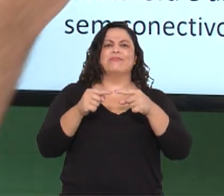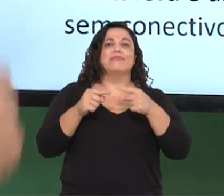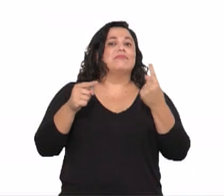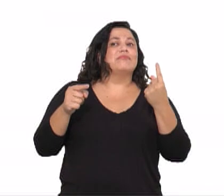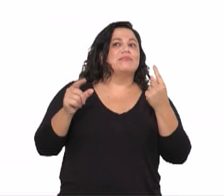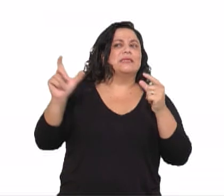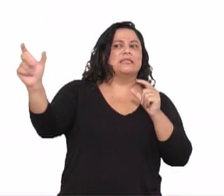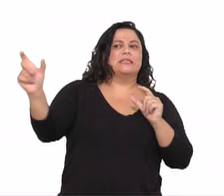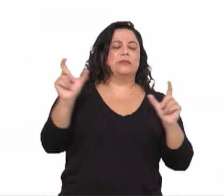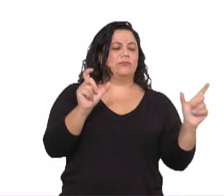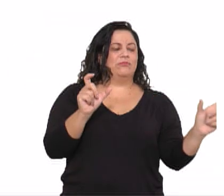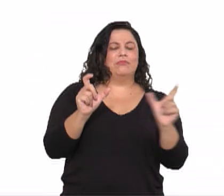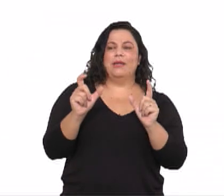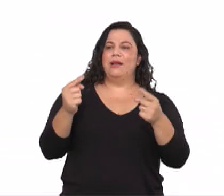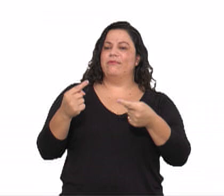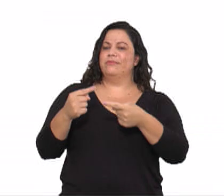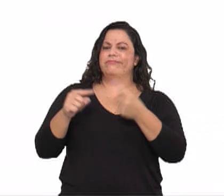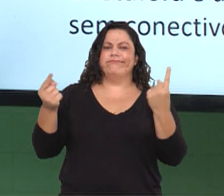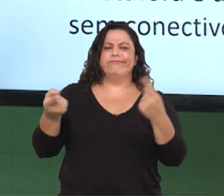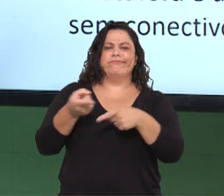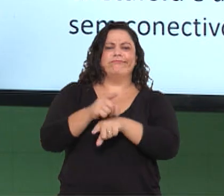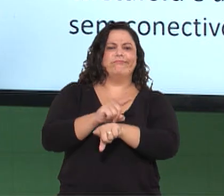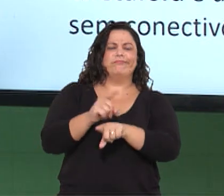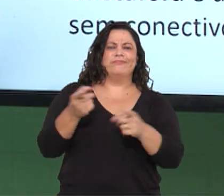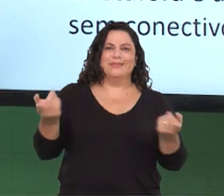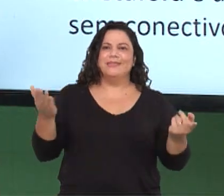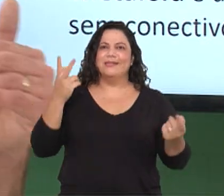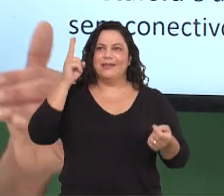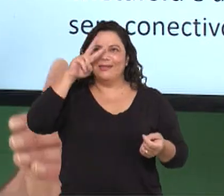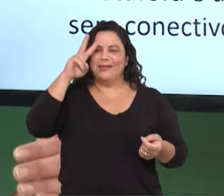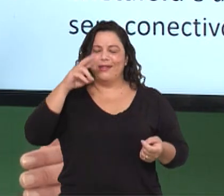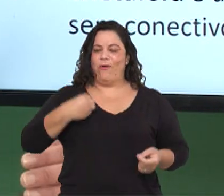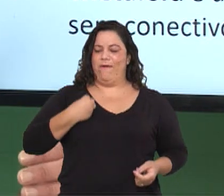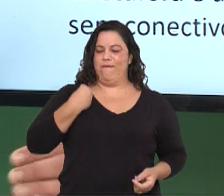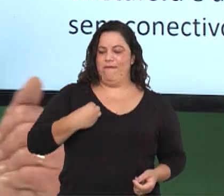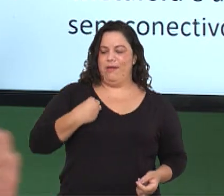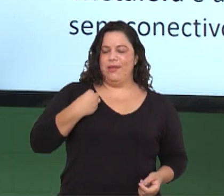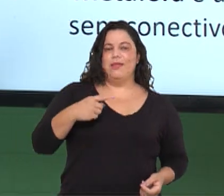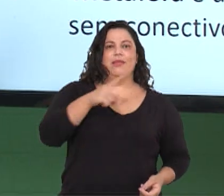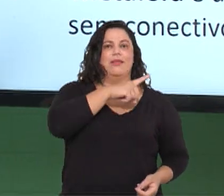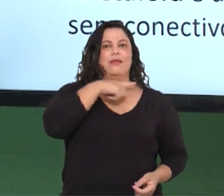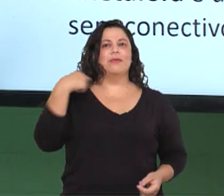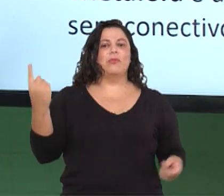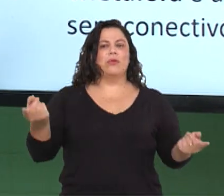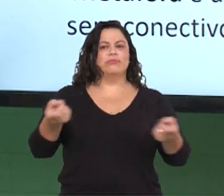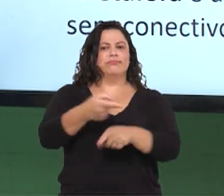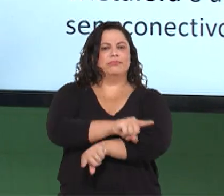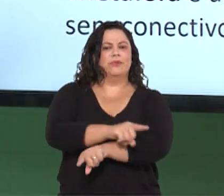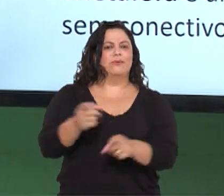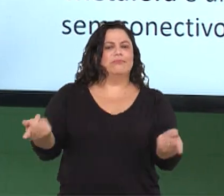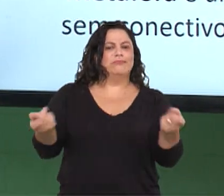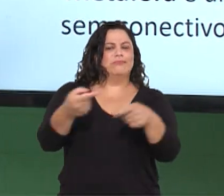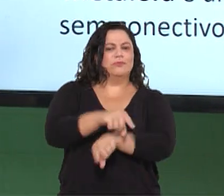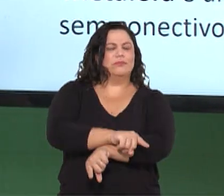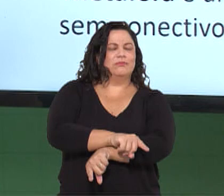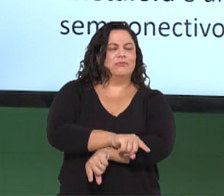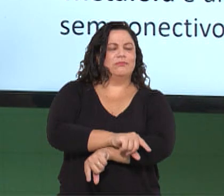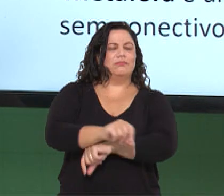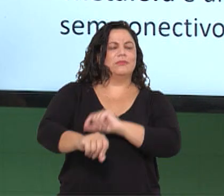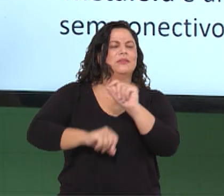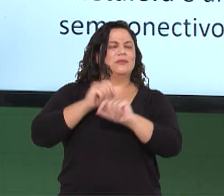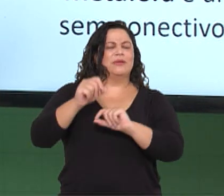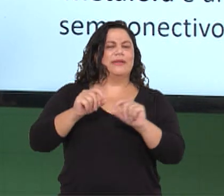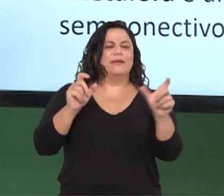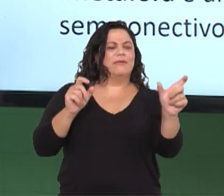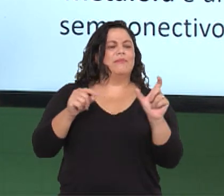São palavras opostas. Lembram? Vida e morte. São palavras opostas. Que palavras opostas